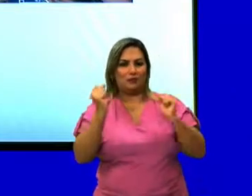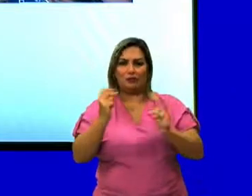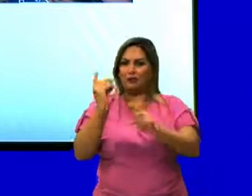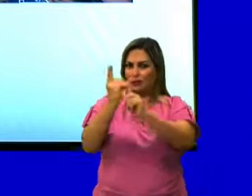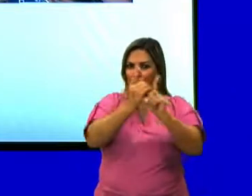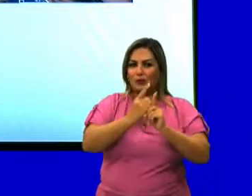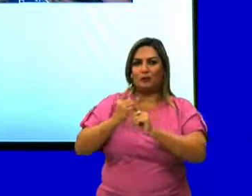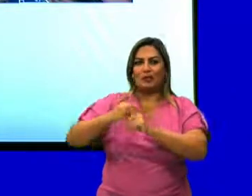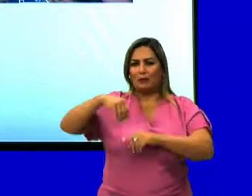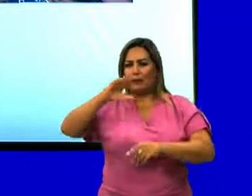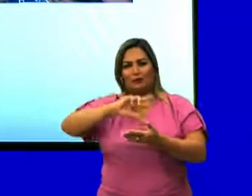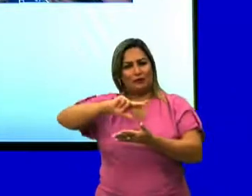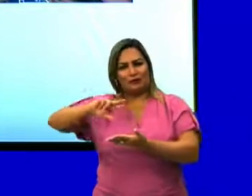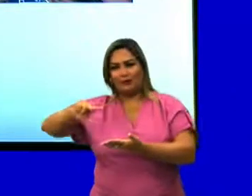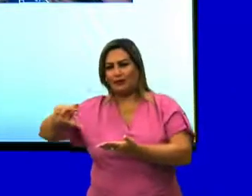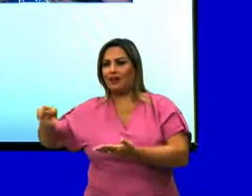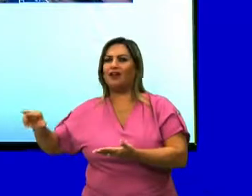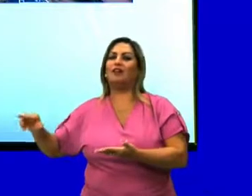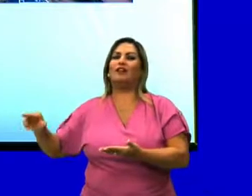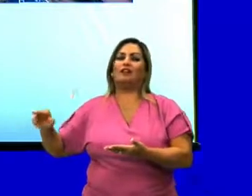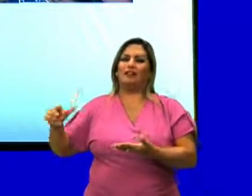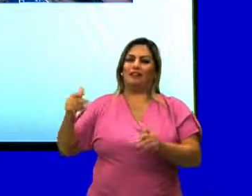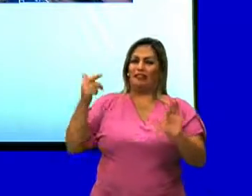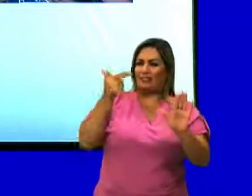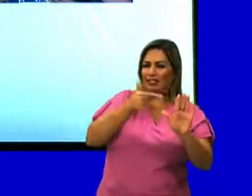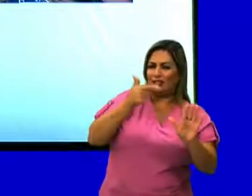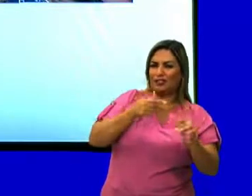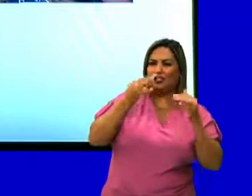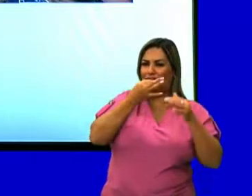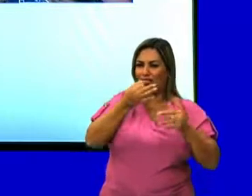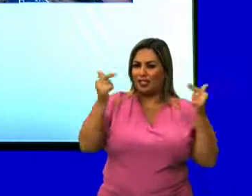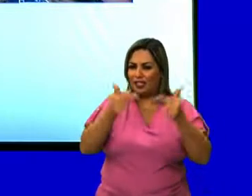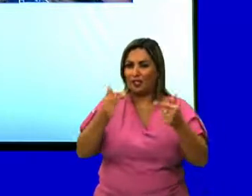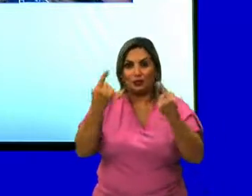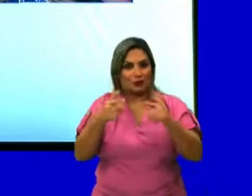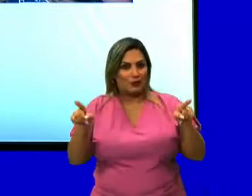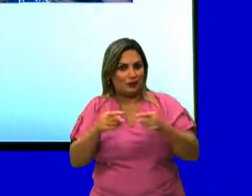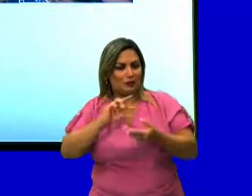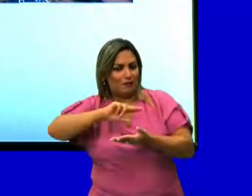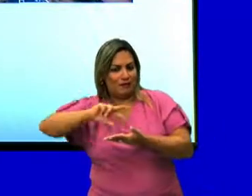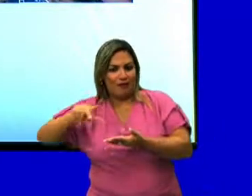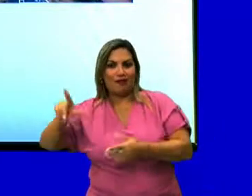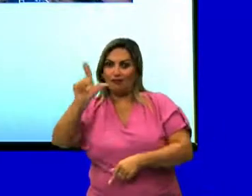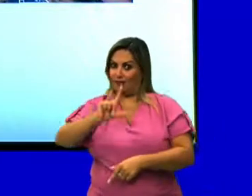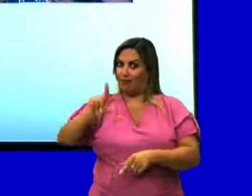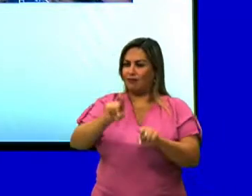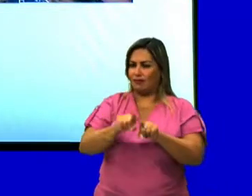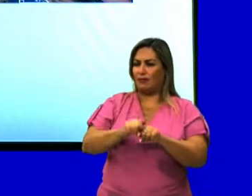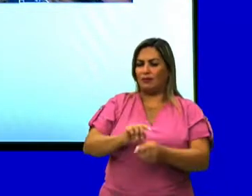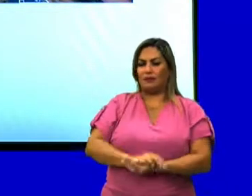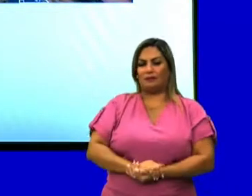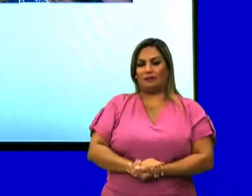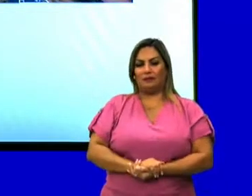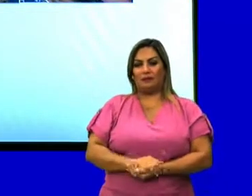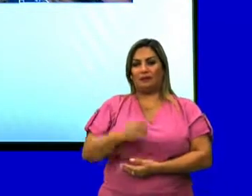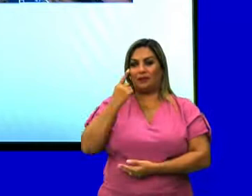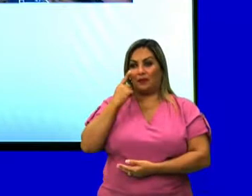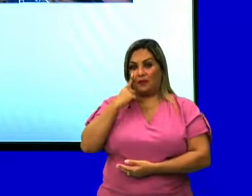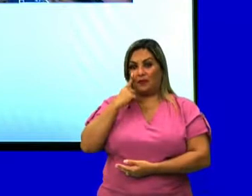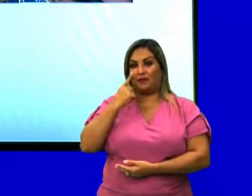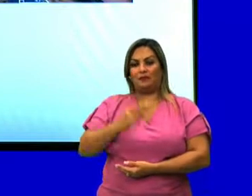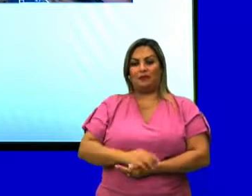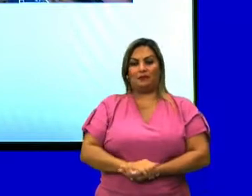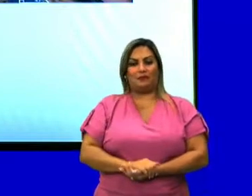encontrar mais diversos os satíricos, os críticos, musicais e os literários, né. E olha só,